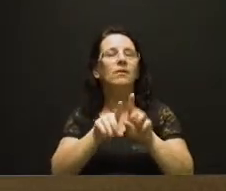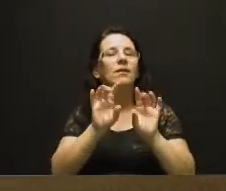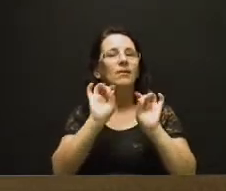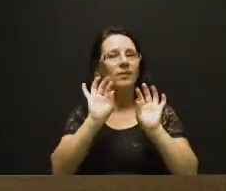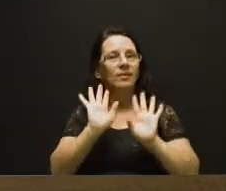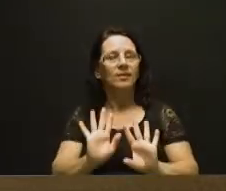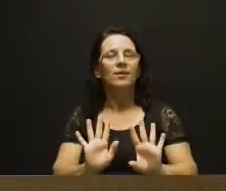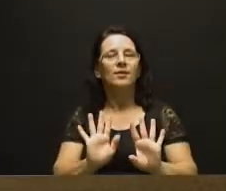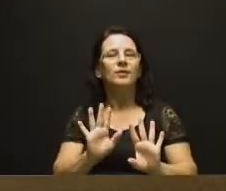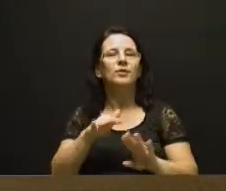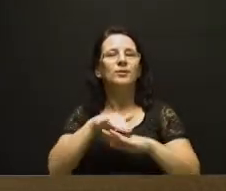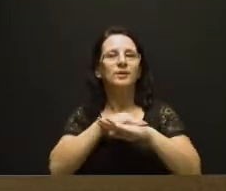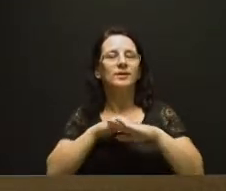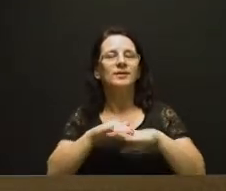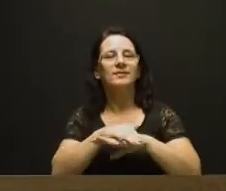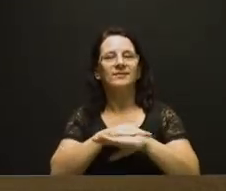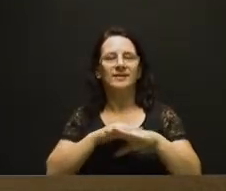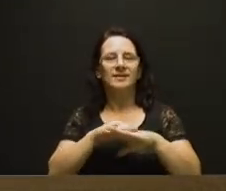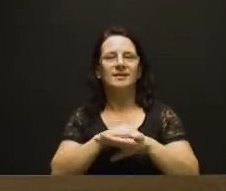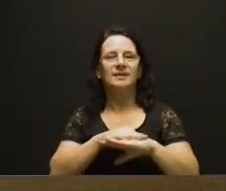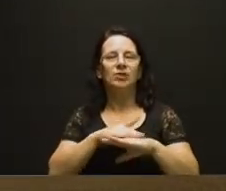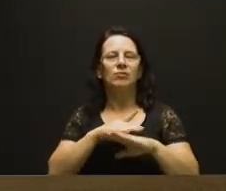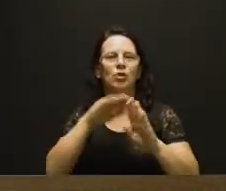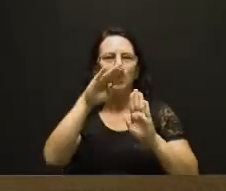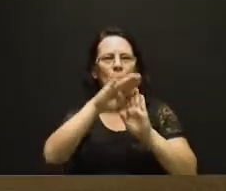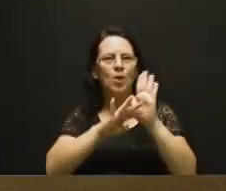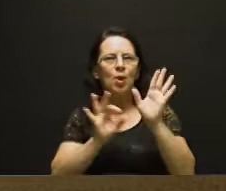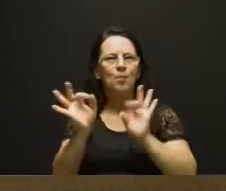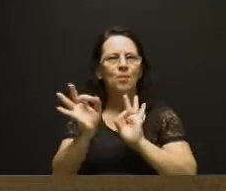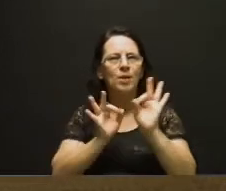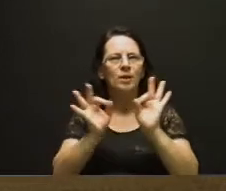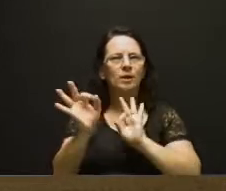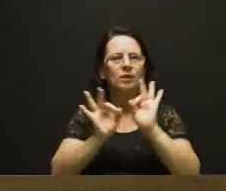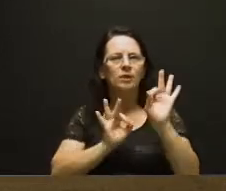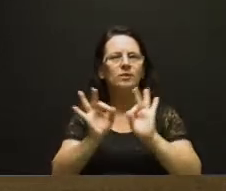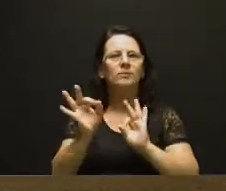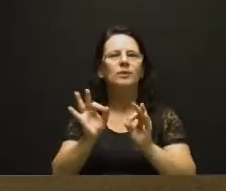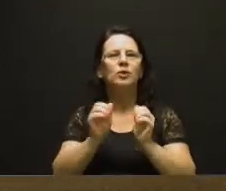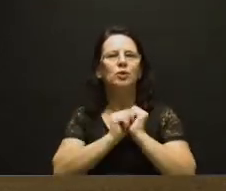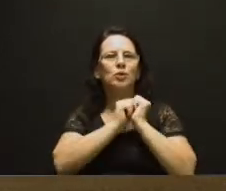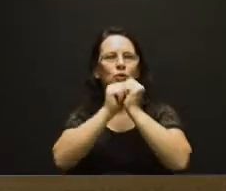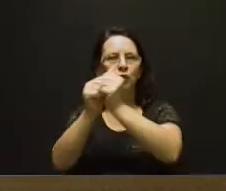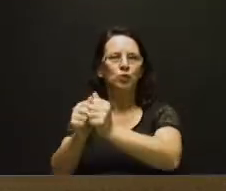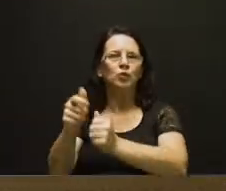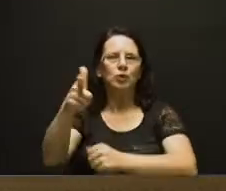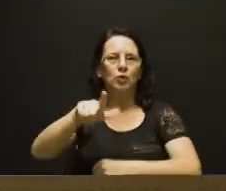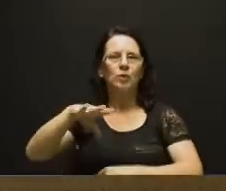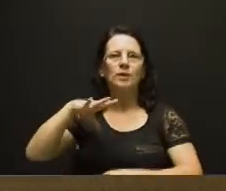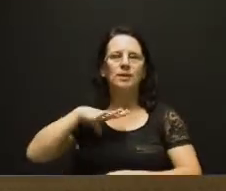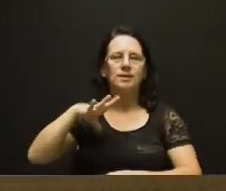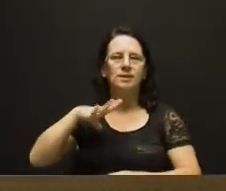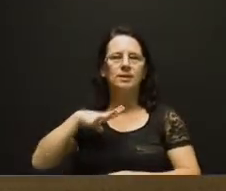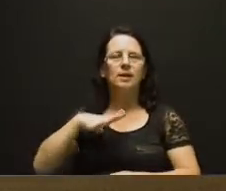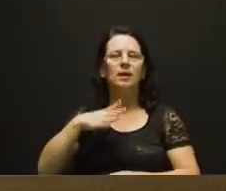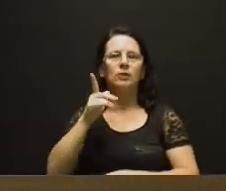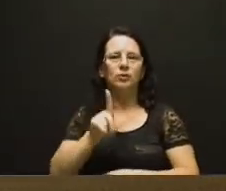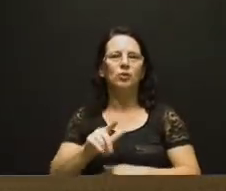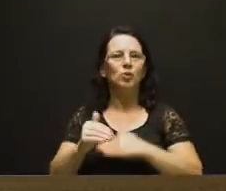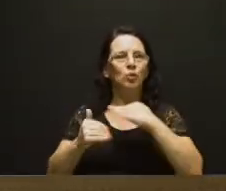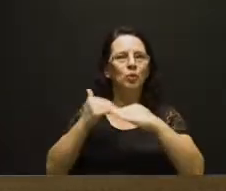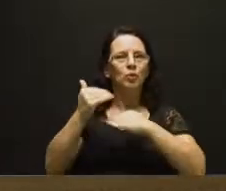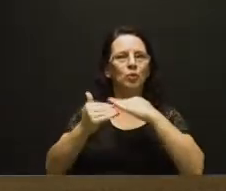que nós conversamos estava no planejamento de visitar na cidade vizinha parabéns é desta forma que se constrói